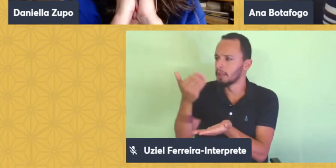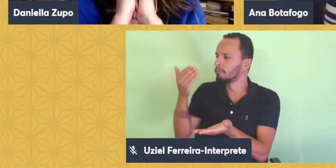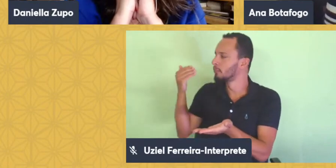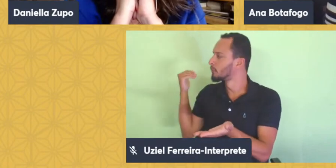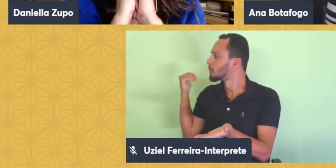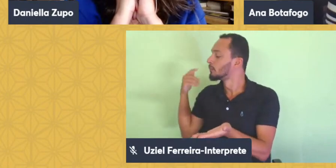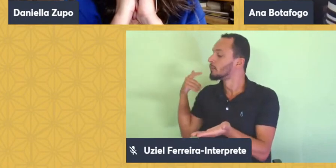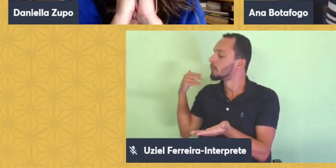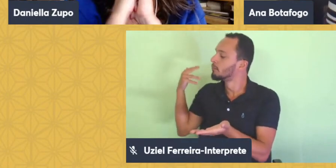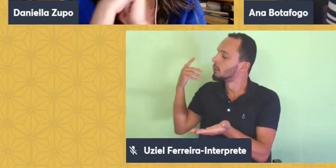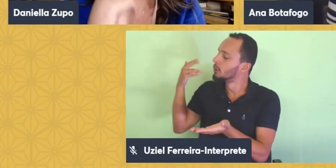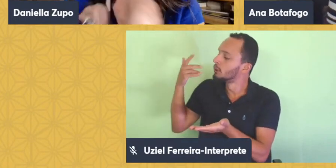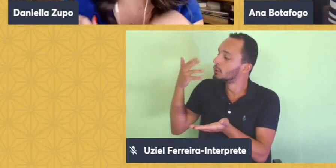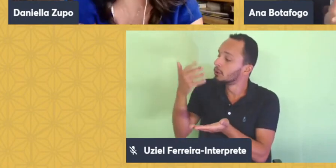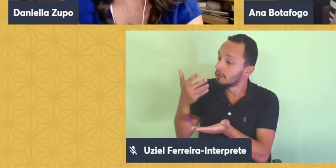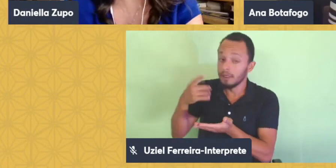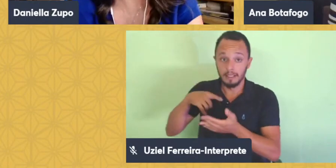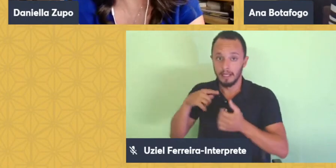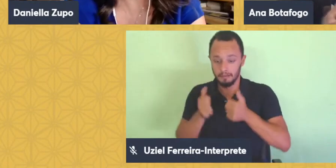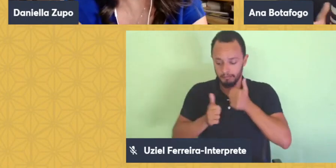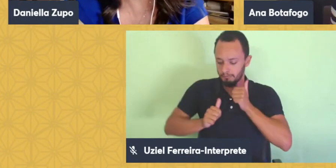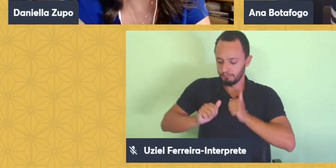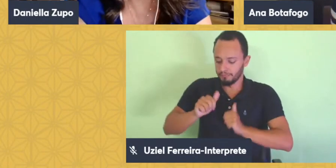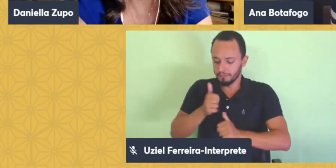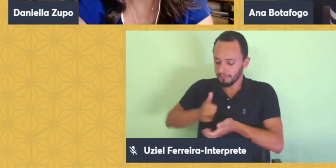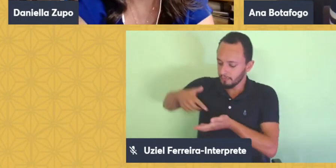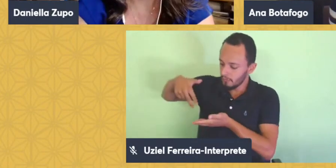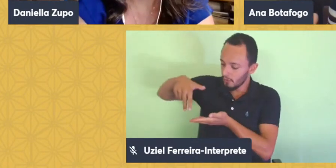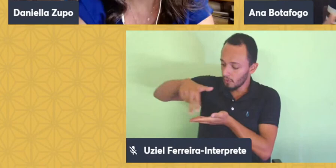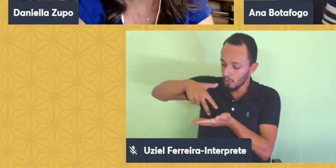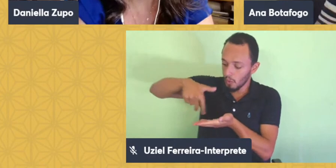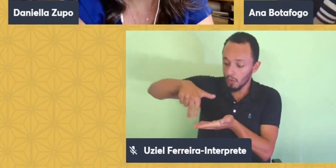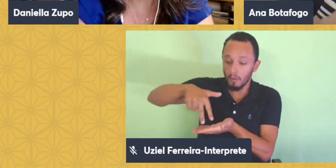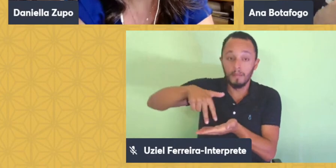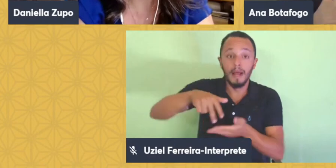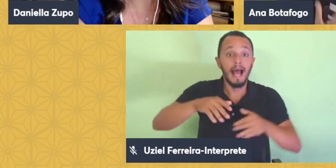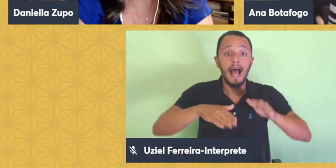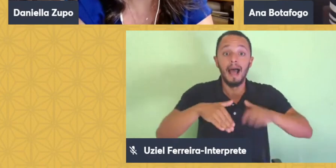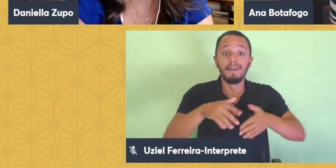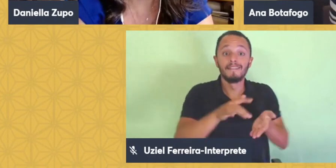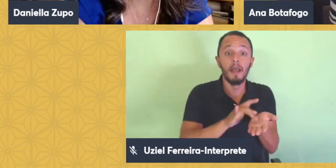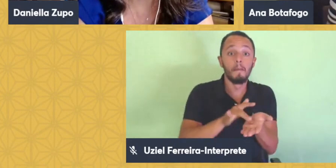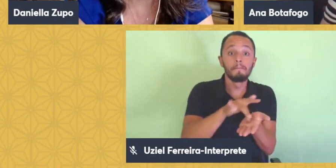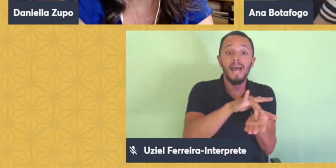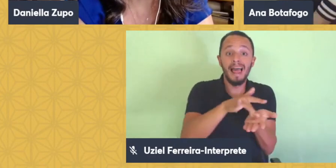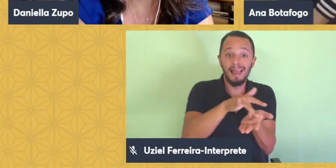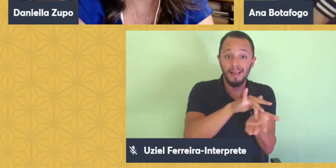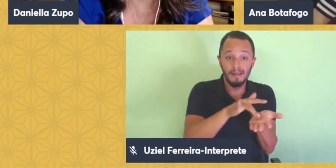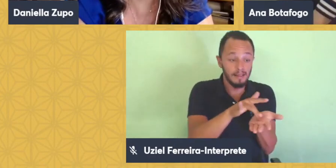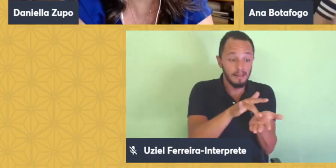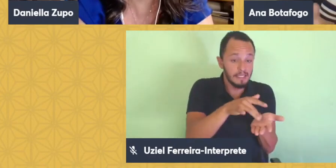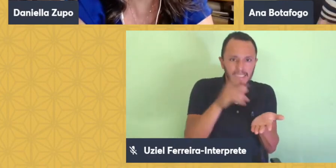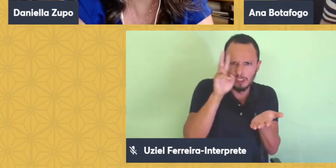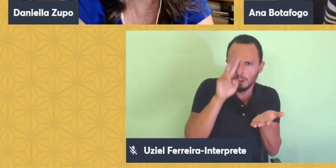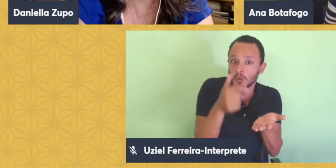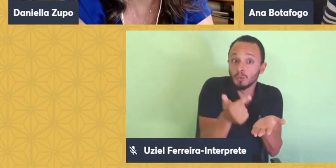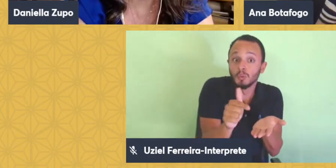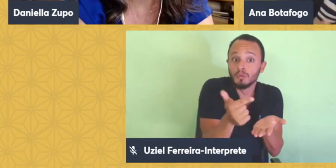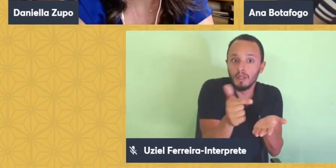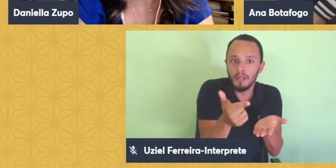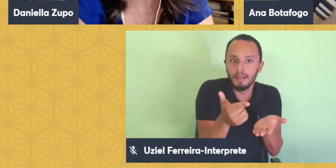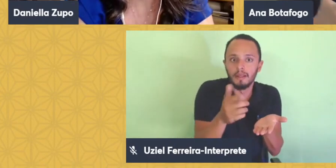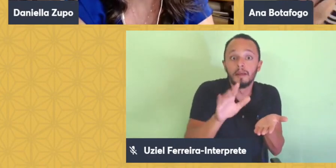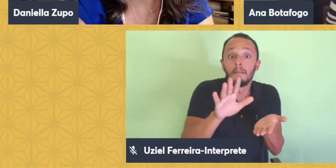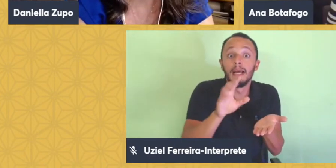corpo tem balés que não tem histórias mas que eu vou ter que contar um